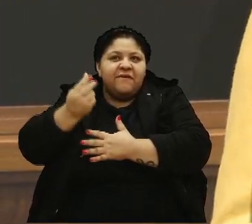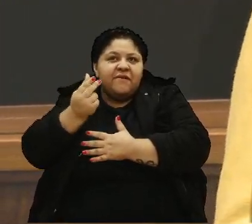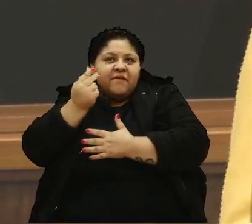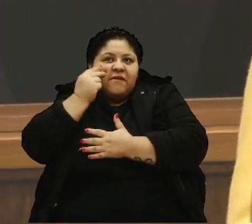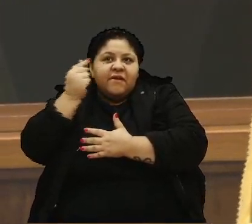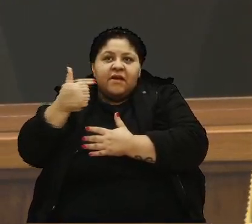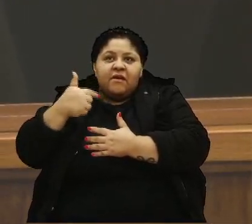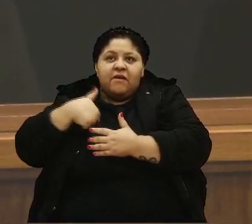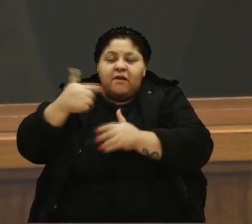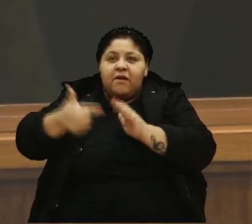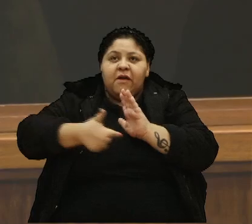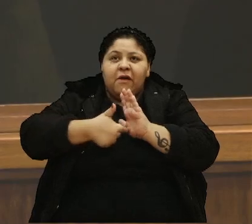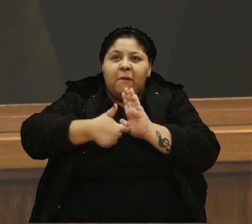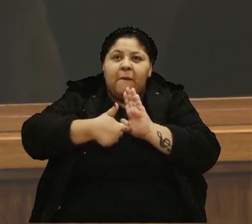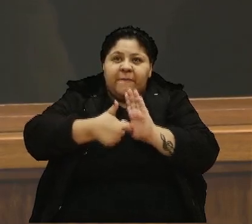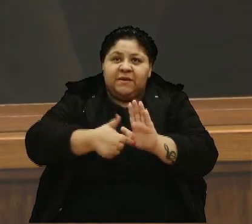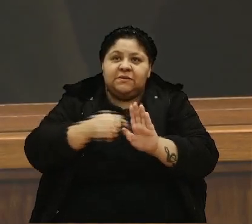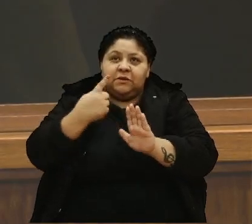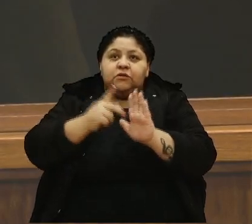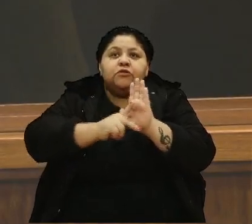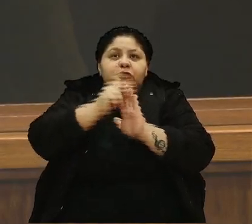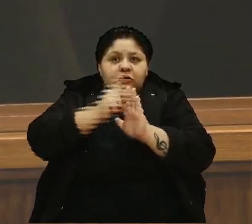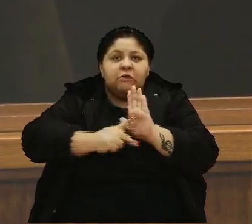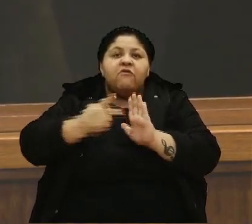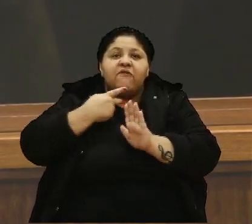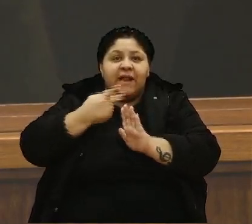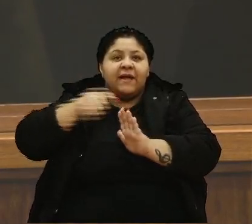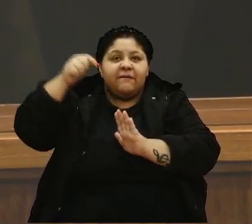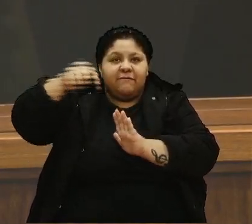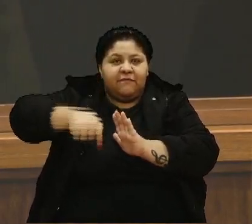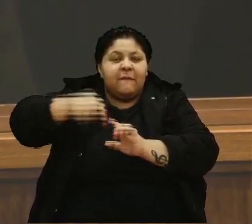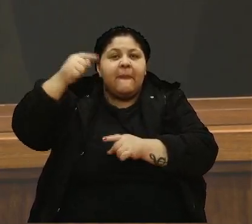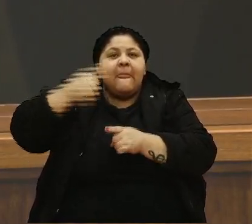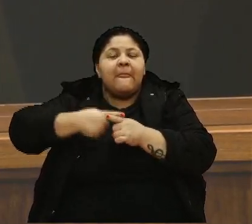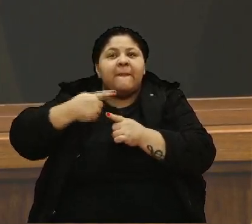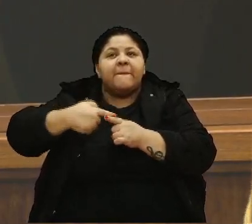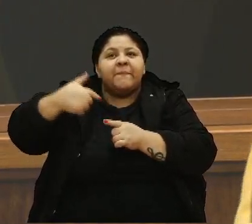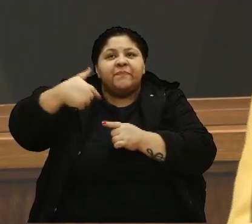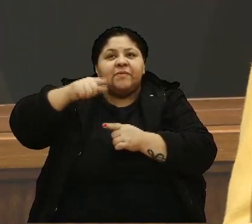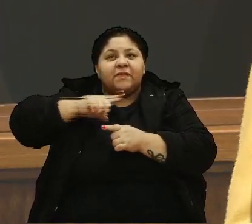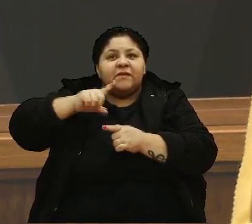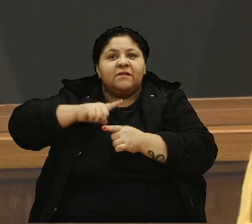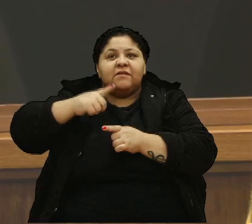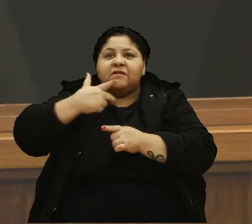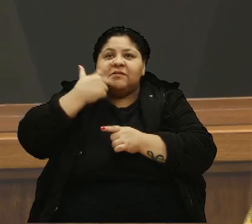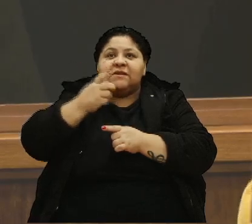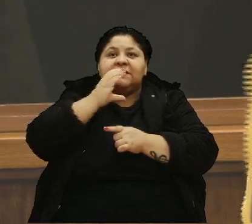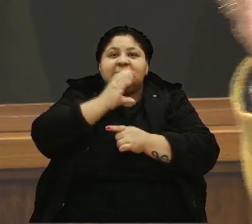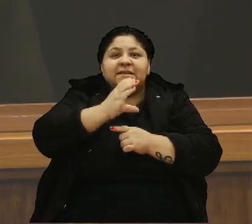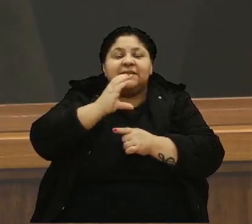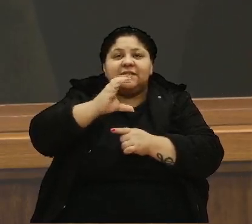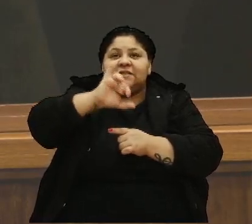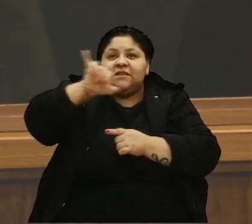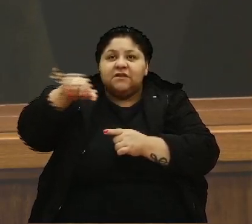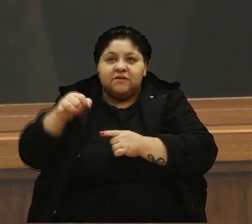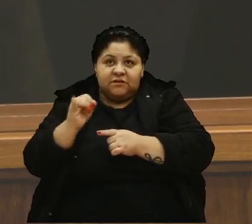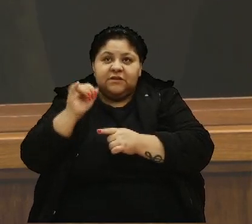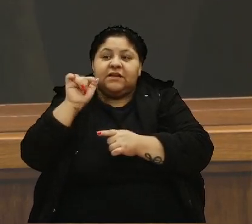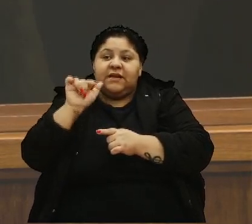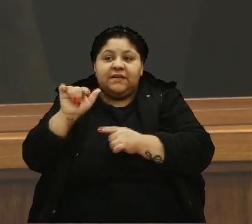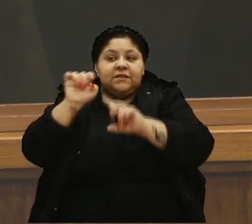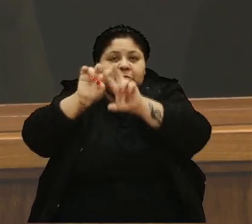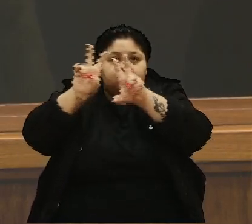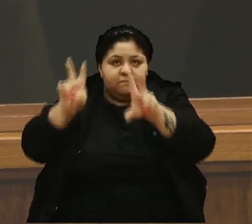apresentei um projeto pela PEN, eu vou falar dele aqui, porque eu também tenho que falar com a CCJ ainda sobre